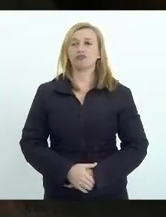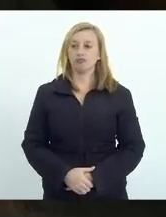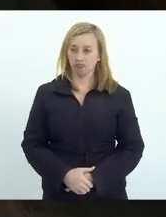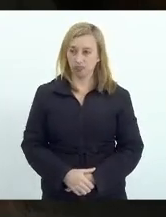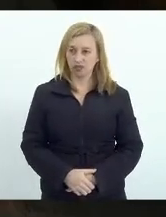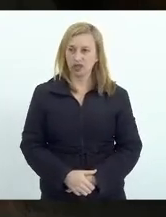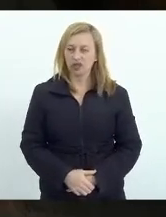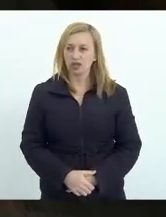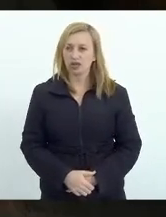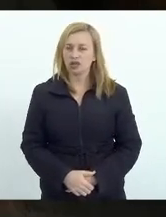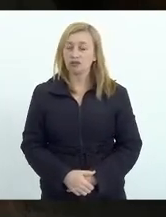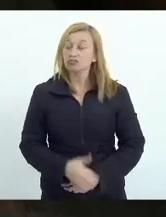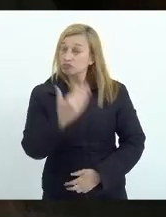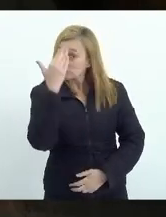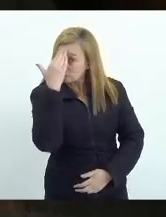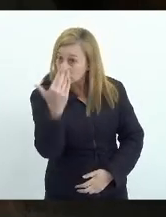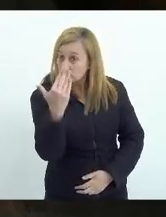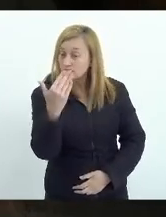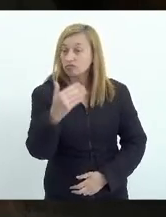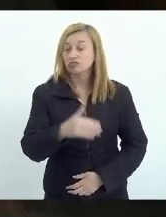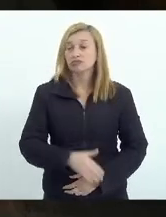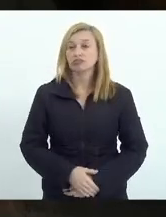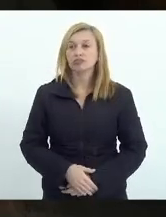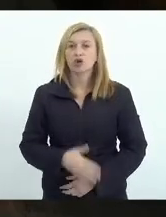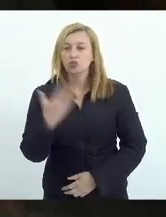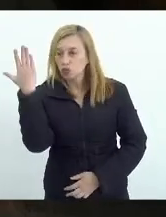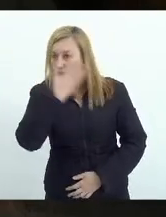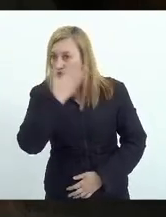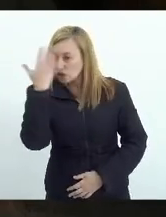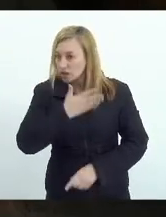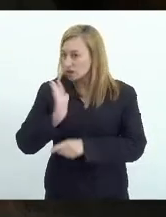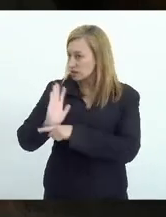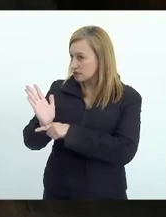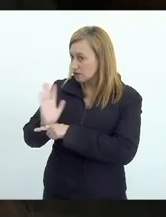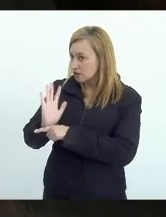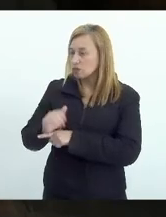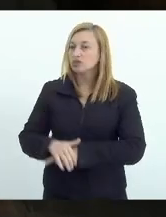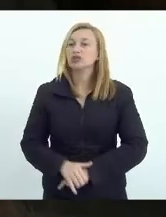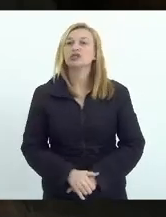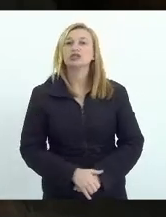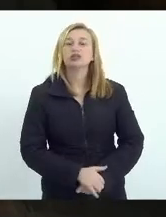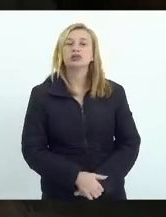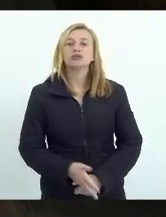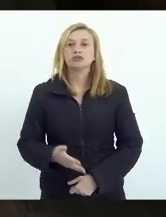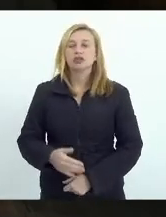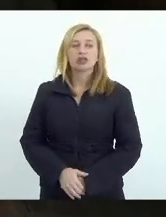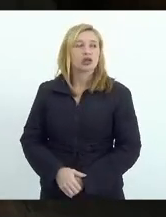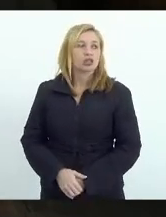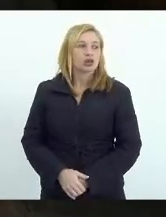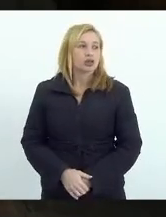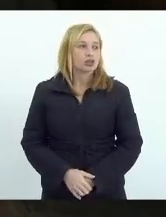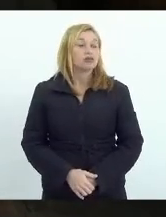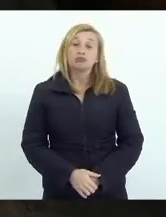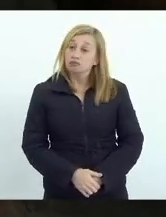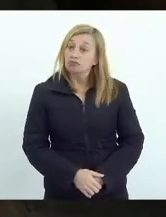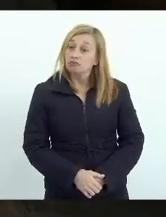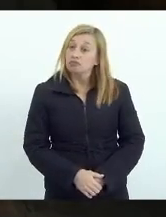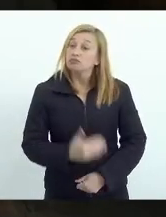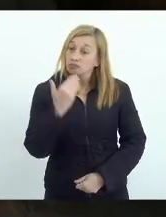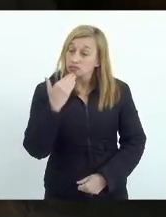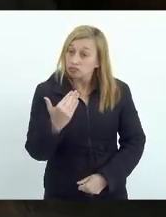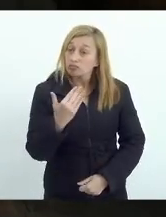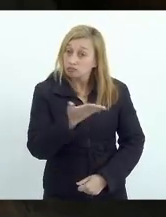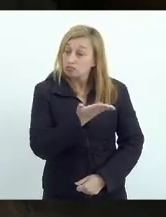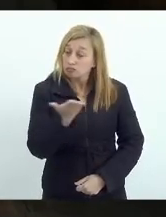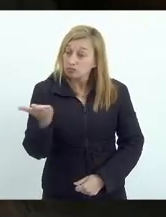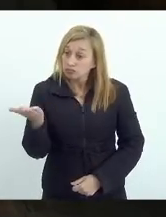manifestação, agradecer a recomendação, eu não tinha visto esse filme até 3 semanas atrás, e recomendo, né, recomendo